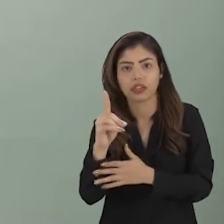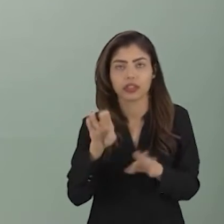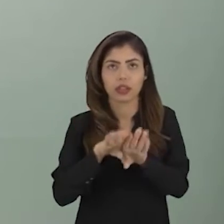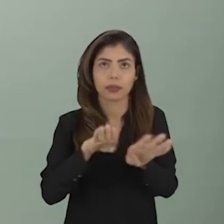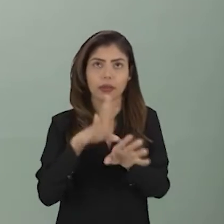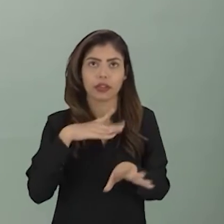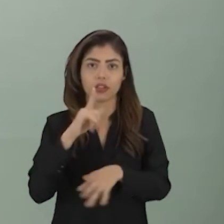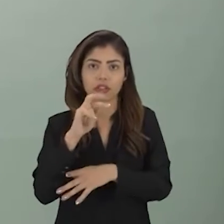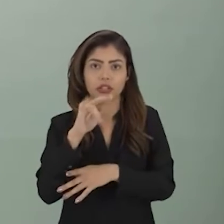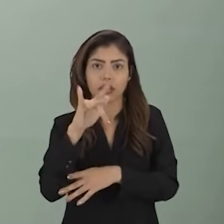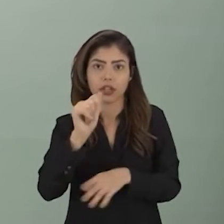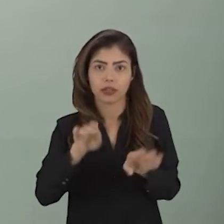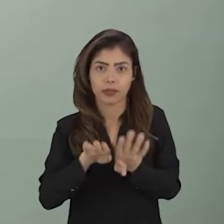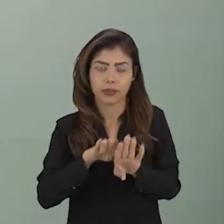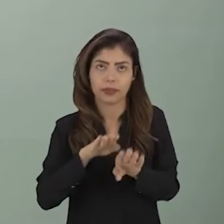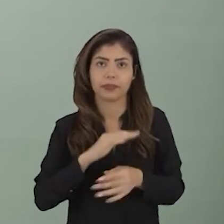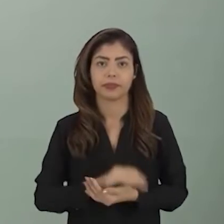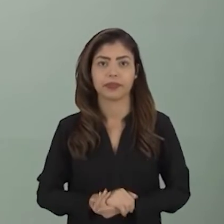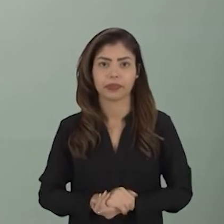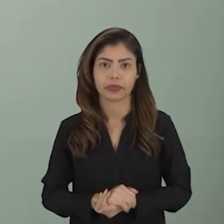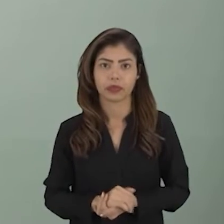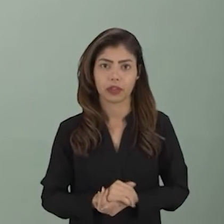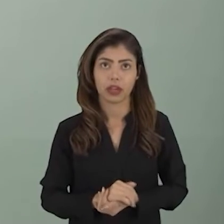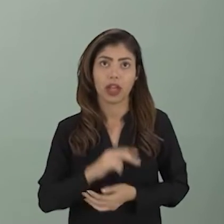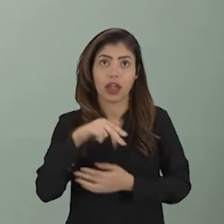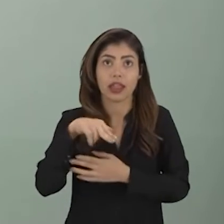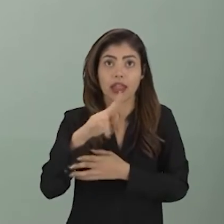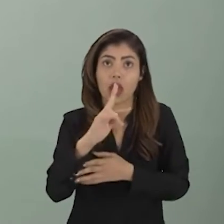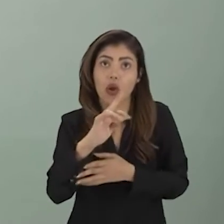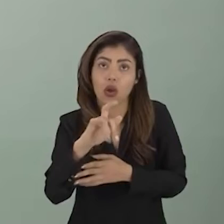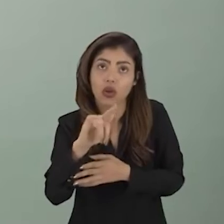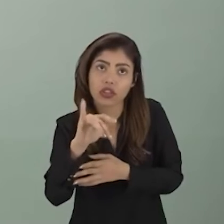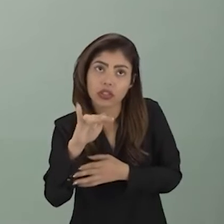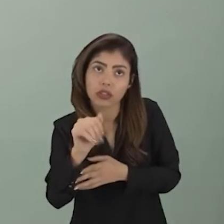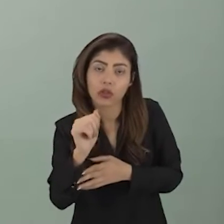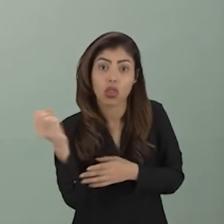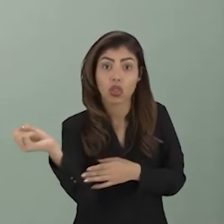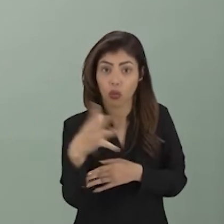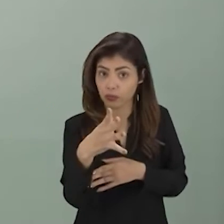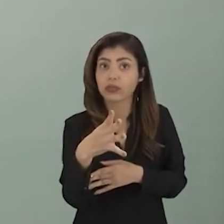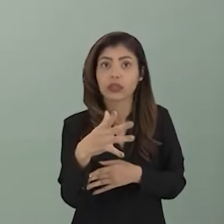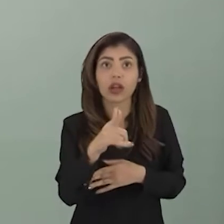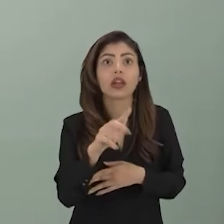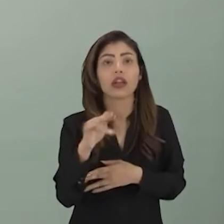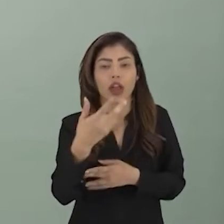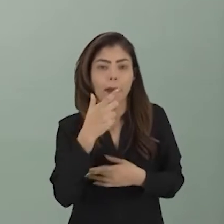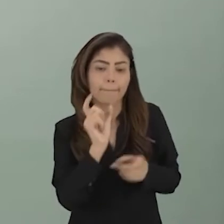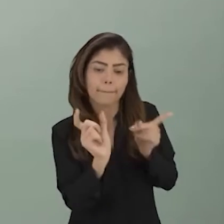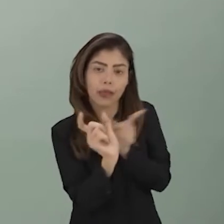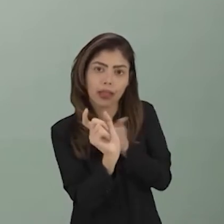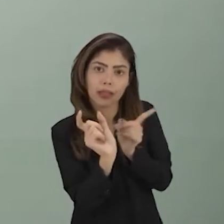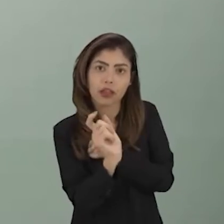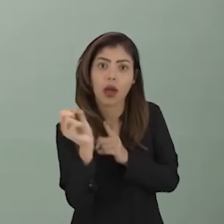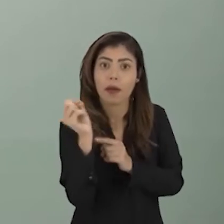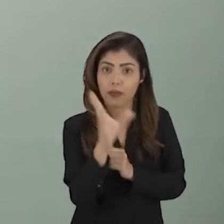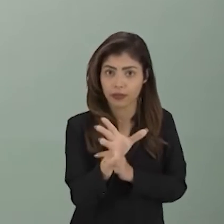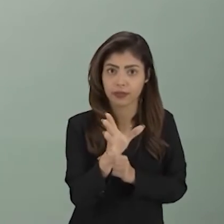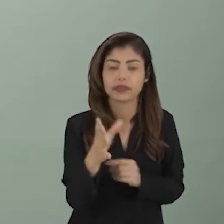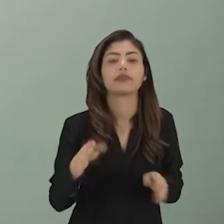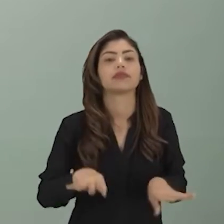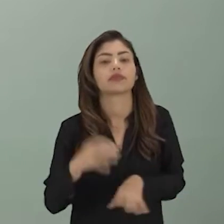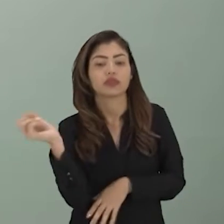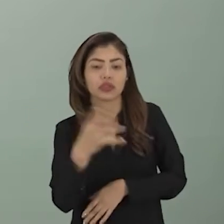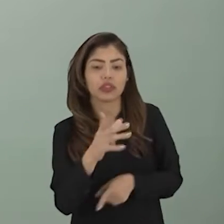gírias, né? Assim como a fala formal também. Neologismos, neo vem de novo, logismos, né, de palavras. Então são palavras